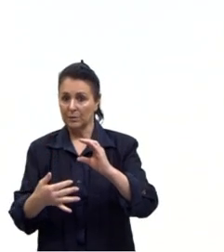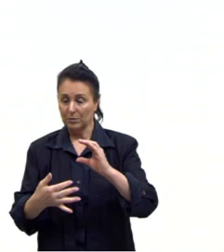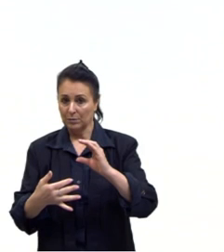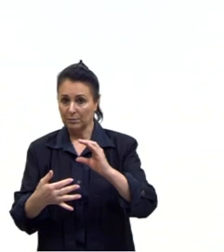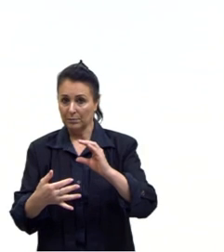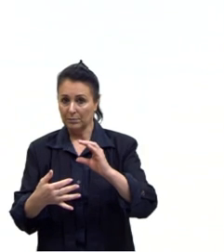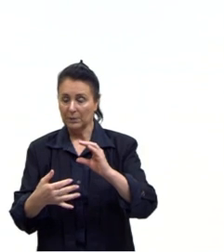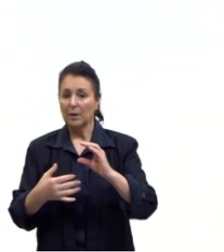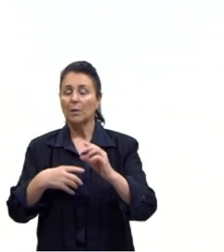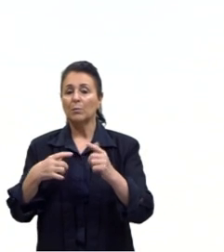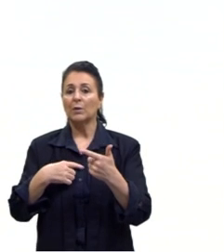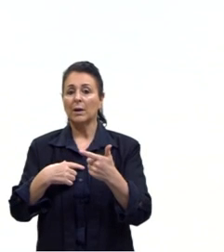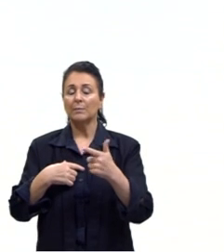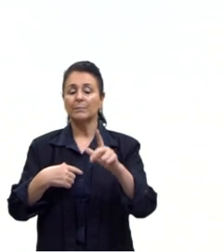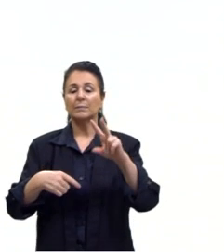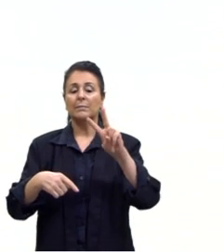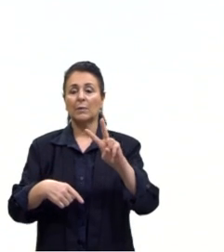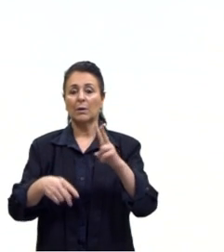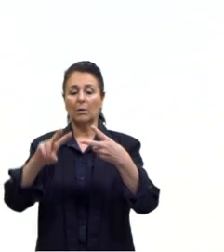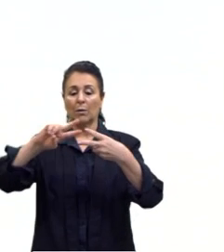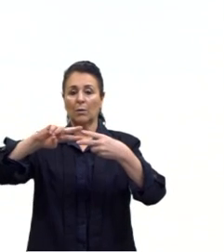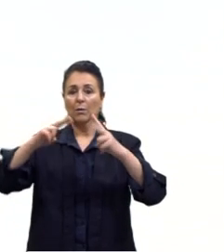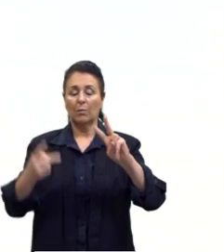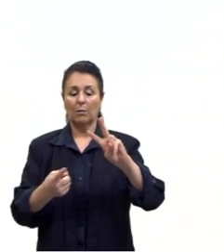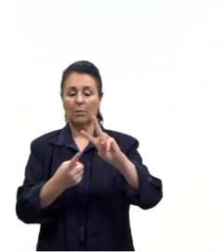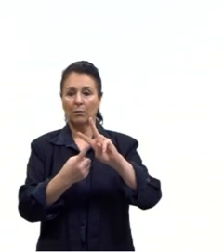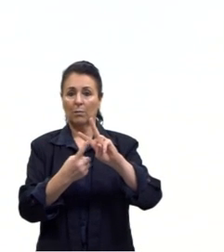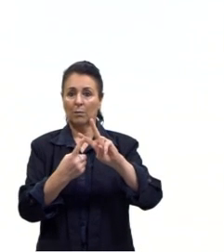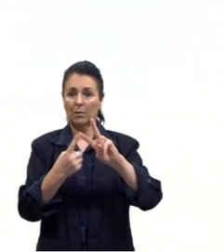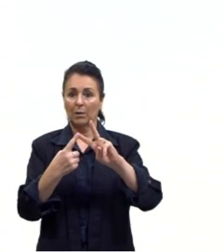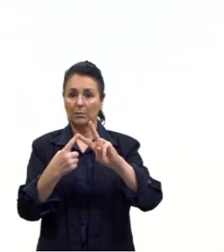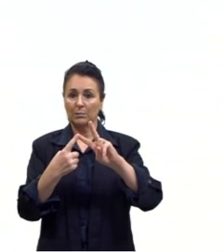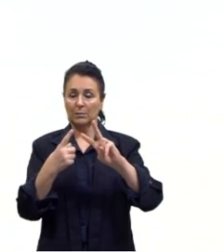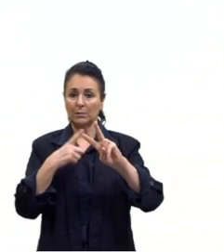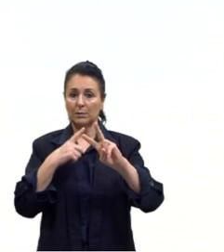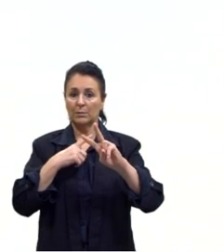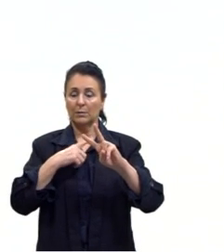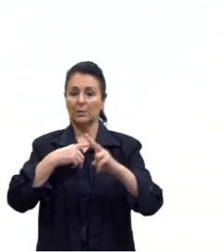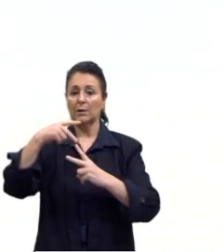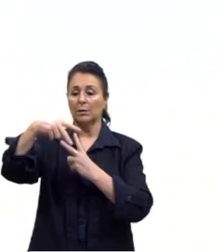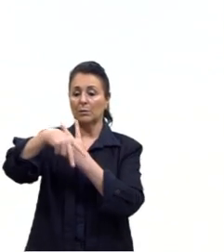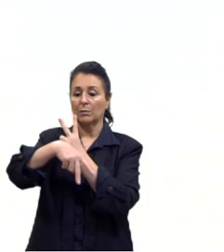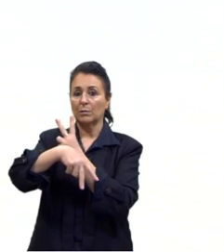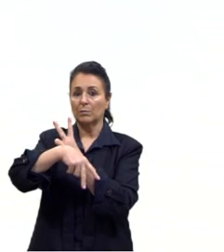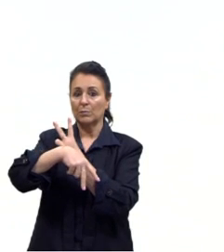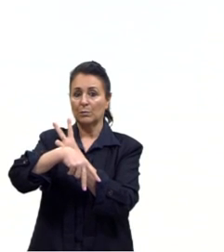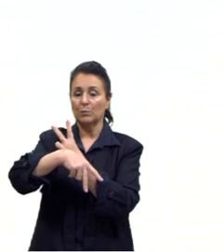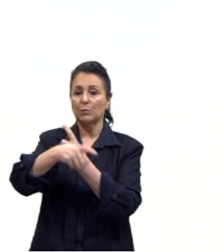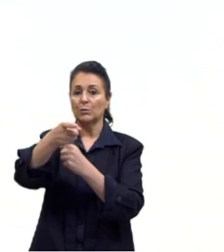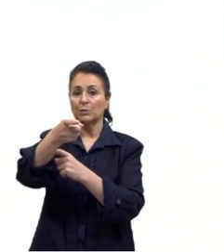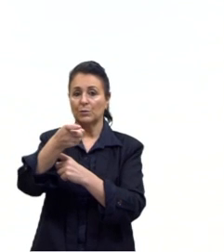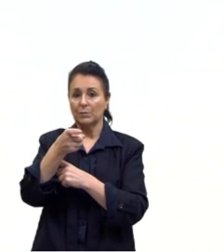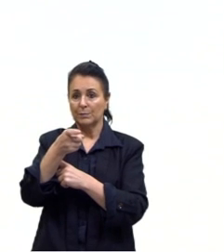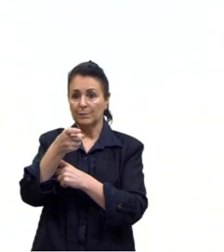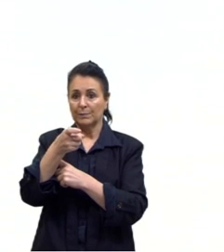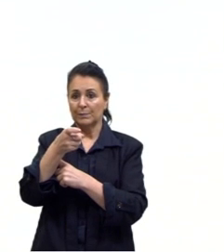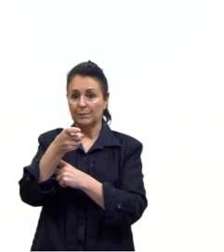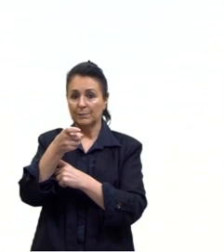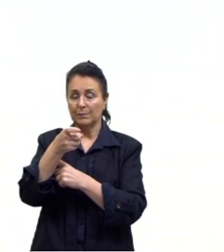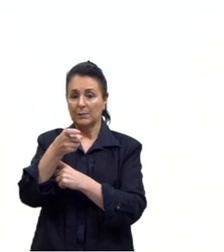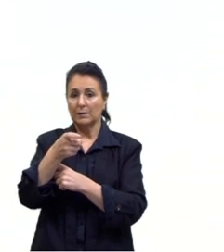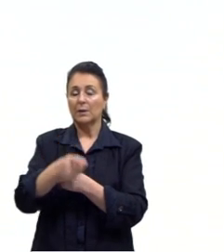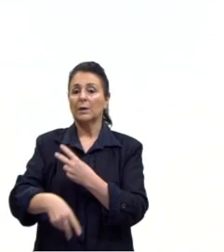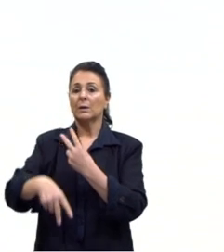por alelos presentes exclusivamente no cromossomo x e quando a gente